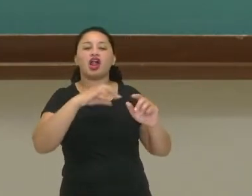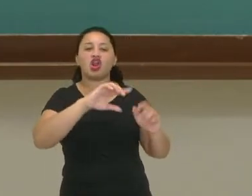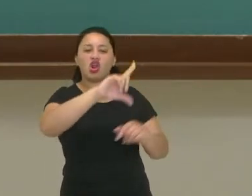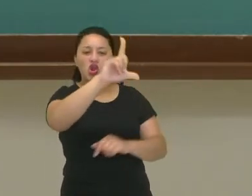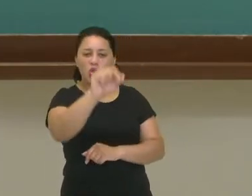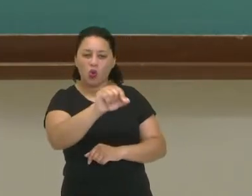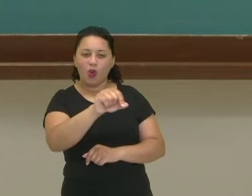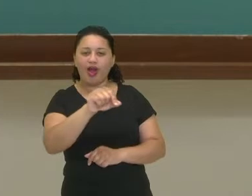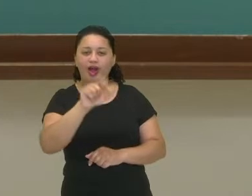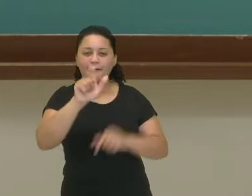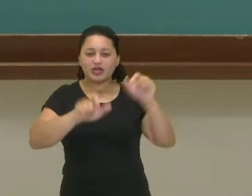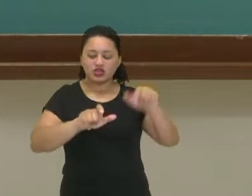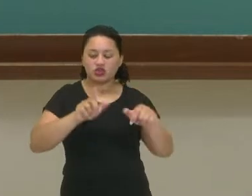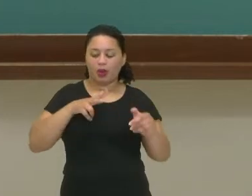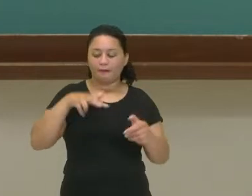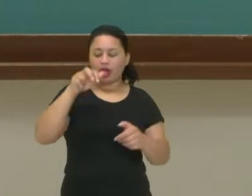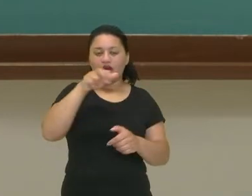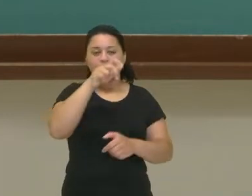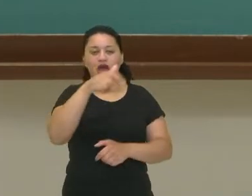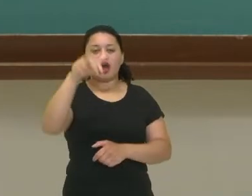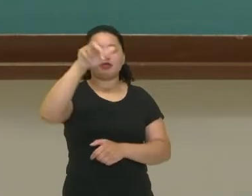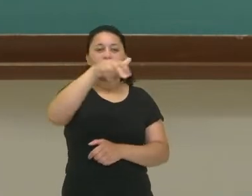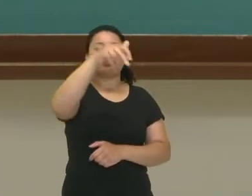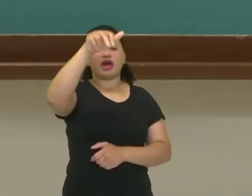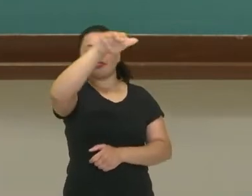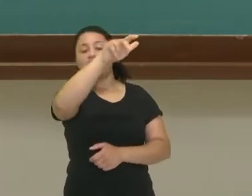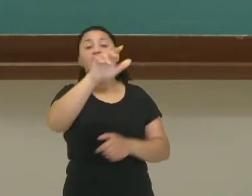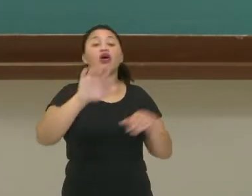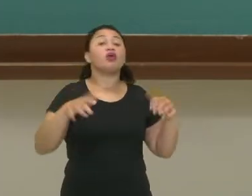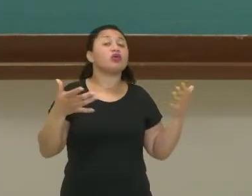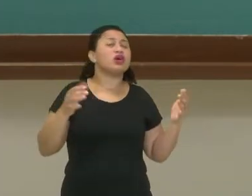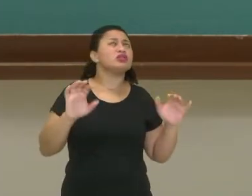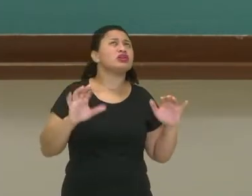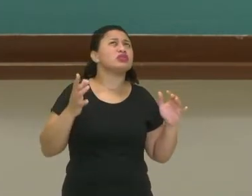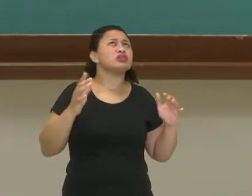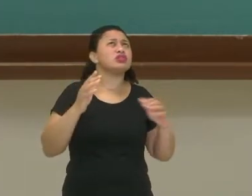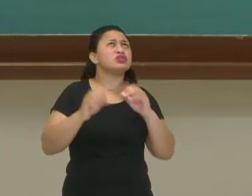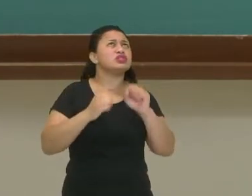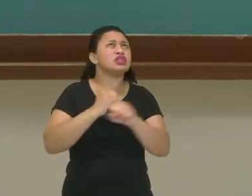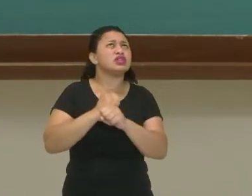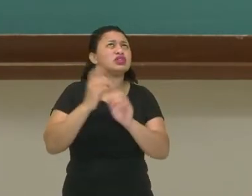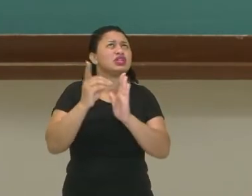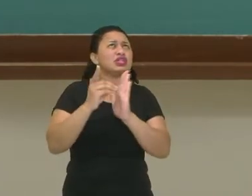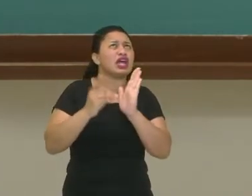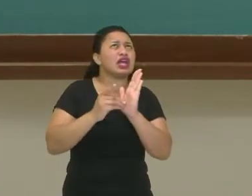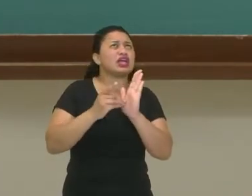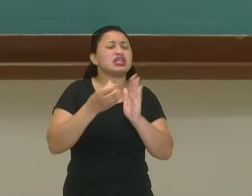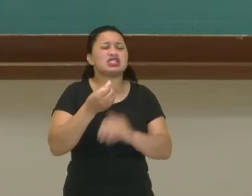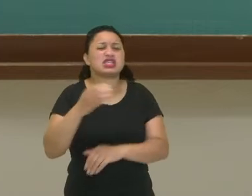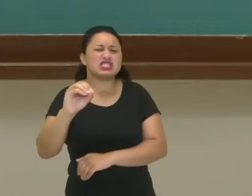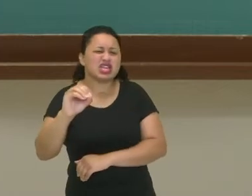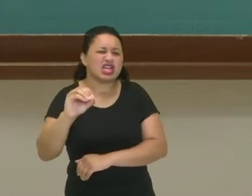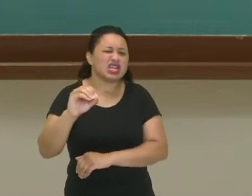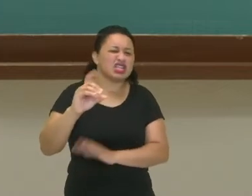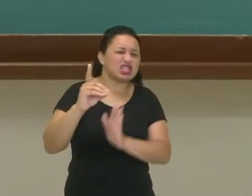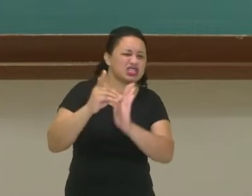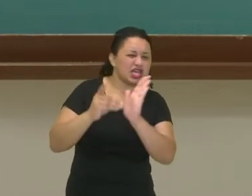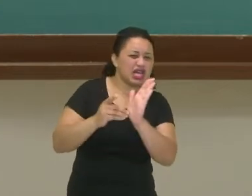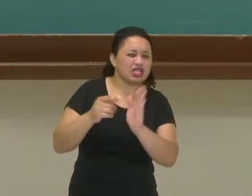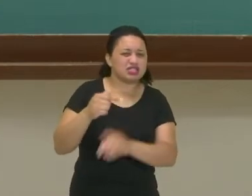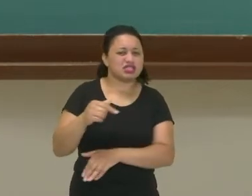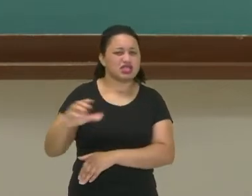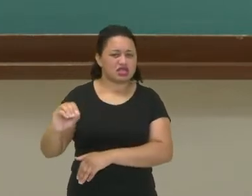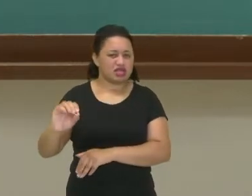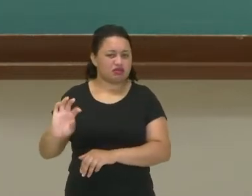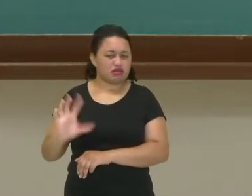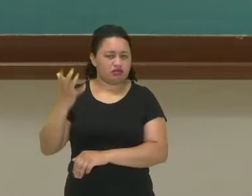do homem à Lua se deu lá no século XX, né? Final da década de 60, né? Início da década de 70 lá. Então,